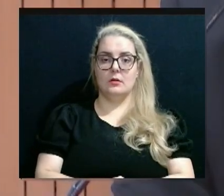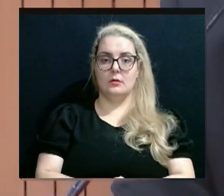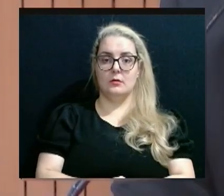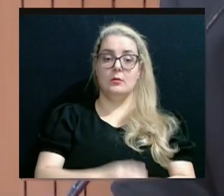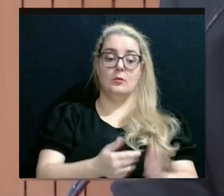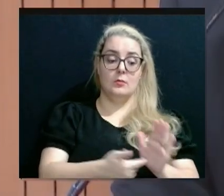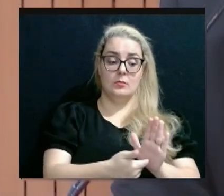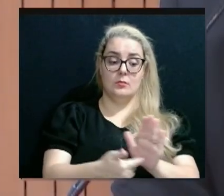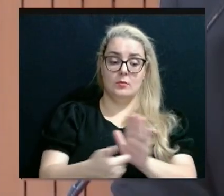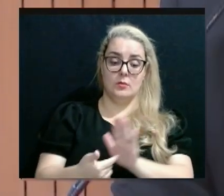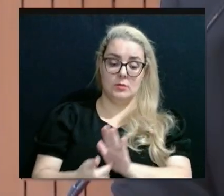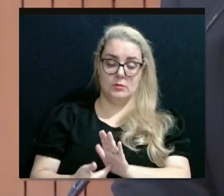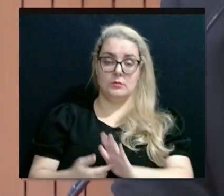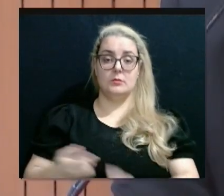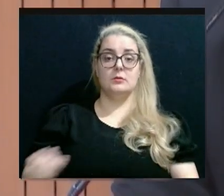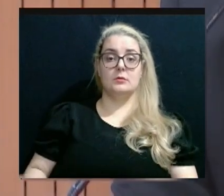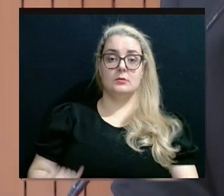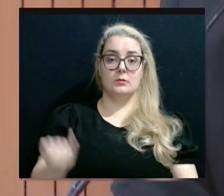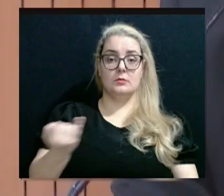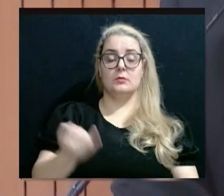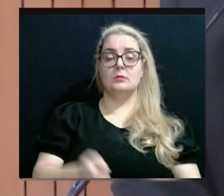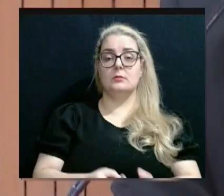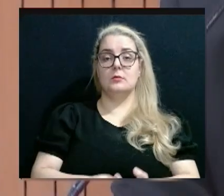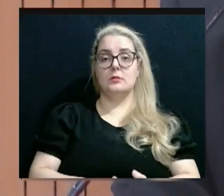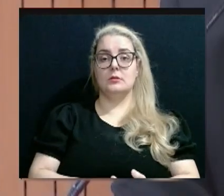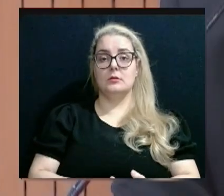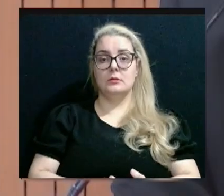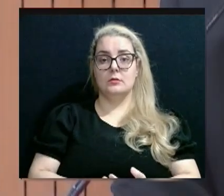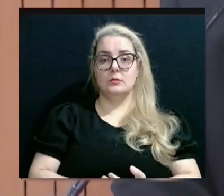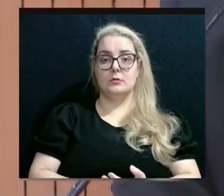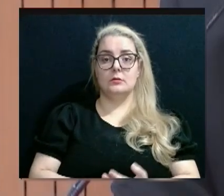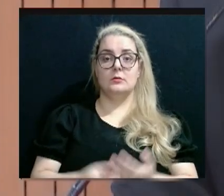mostrando a importância dessa